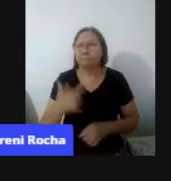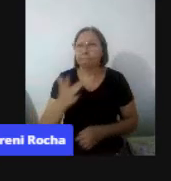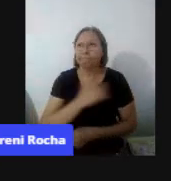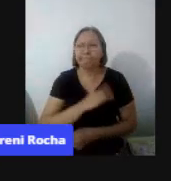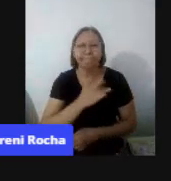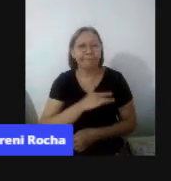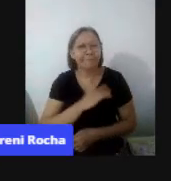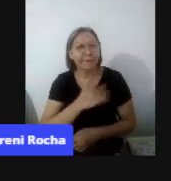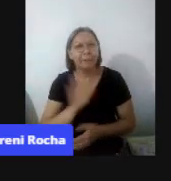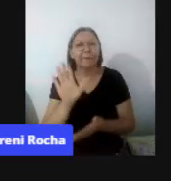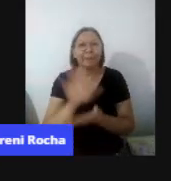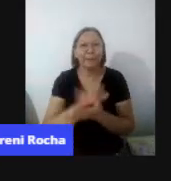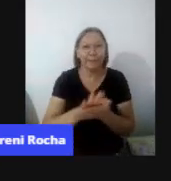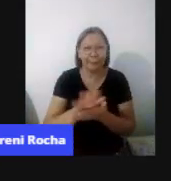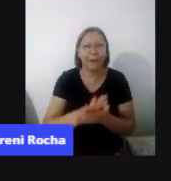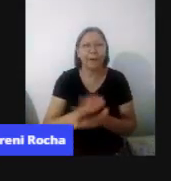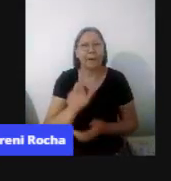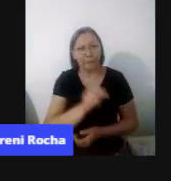é um professor que